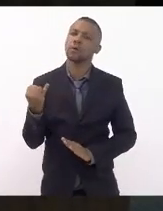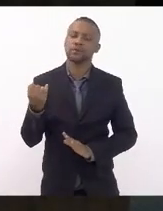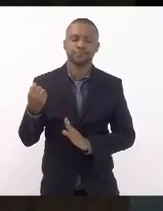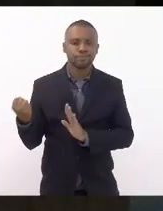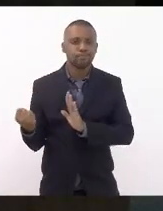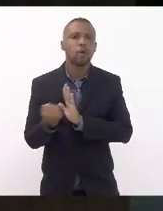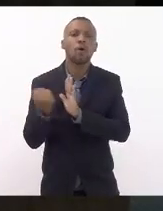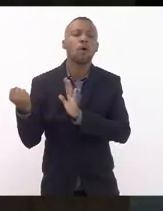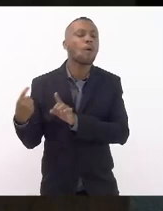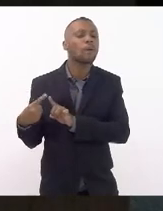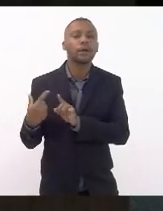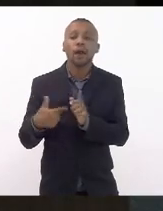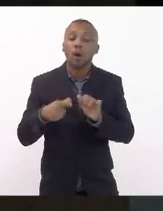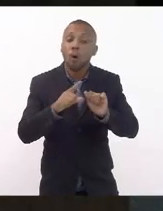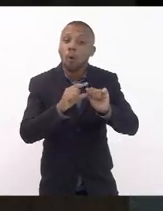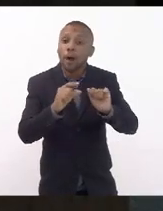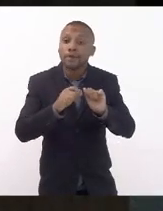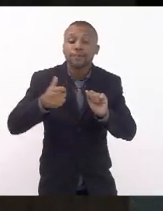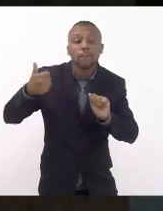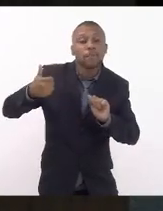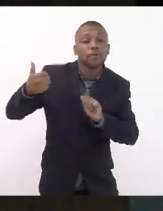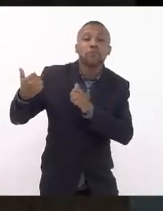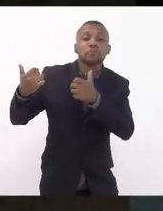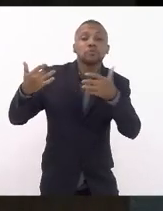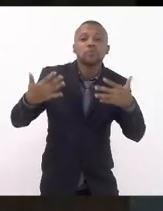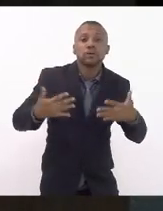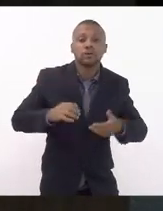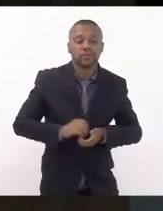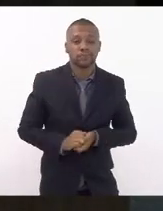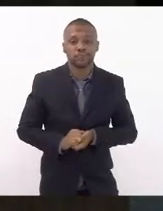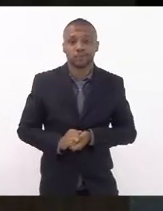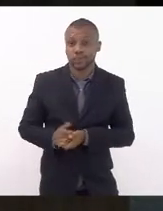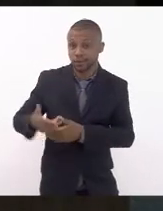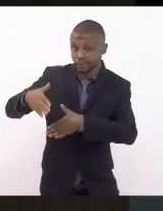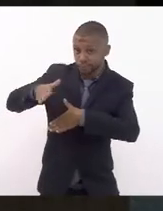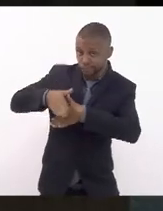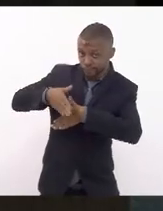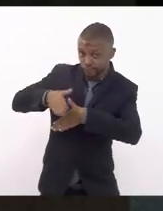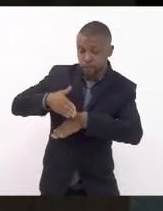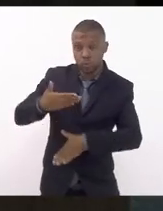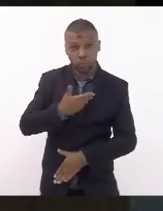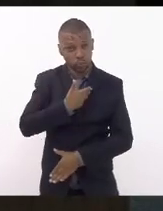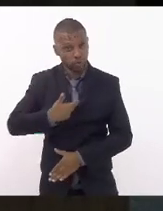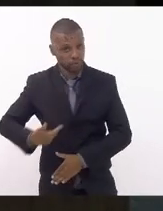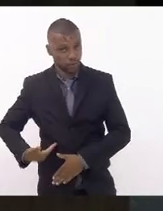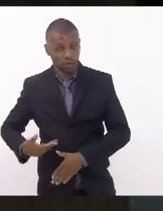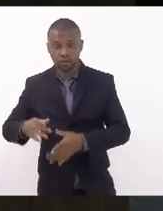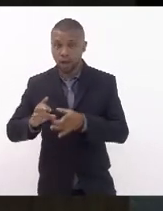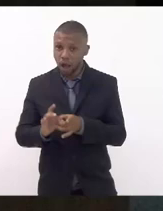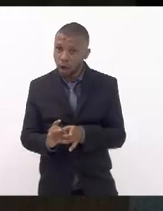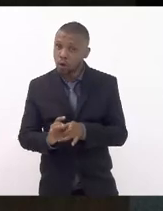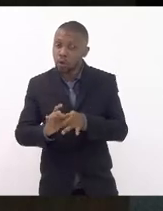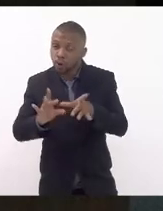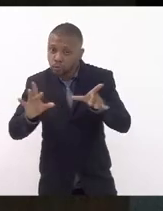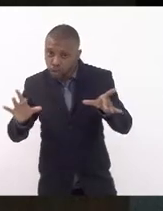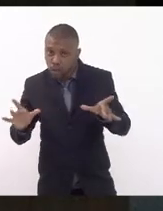porque diz o artigo 1º, fica o Poder Executivo